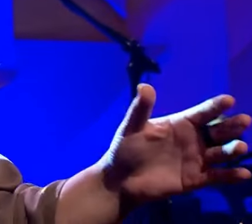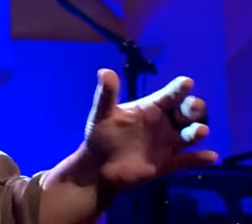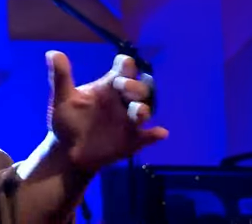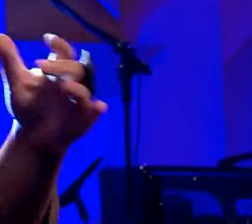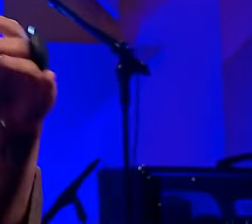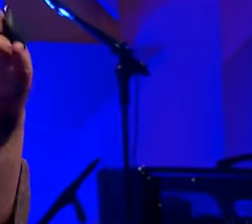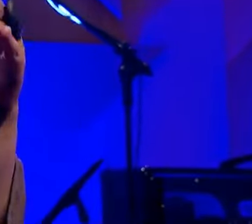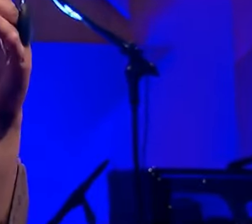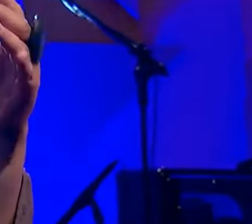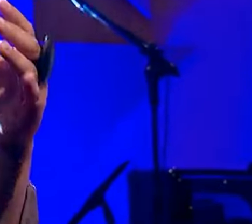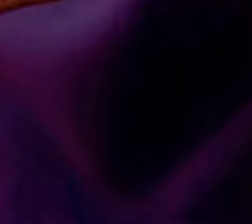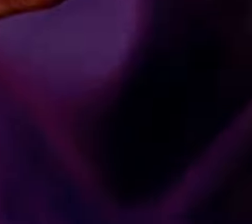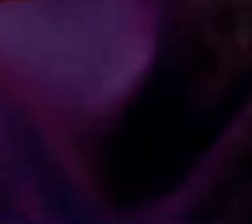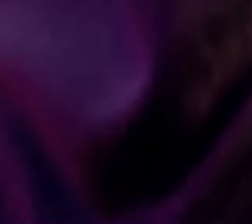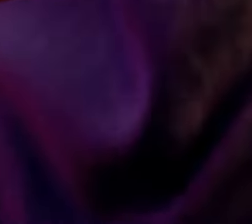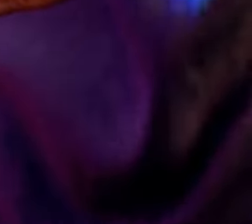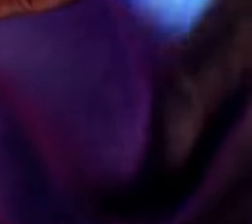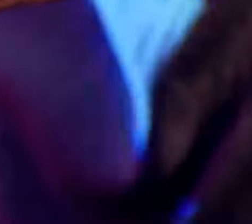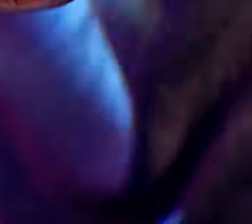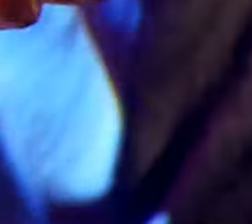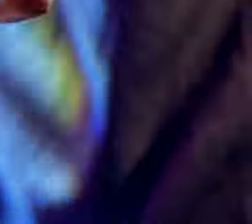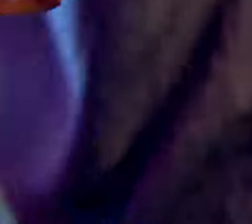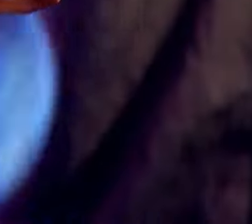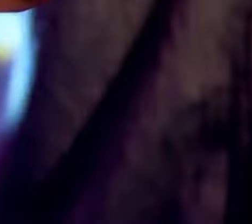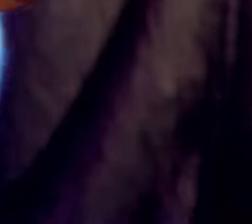terra, céus e mares,